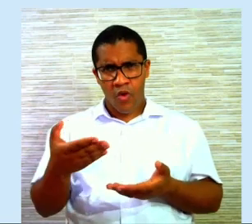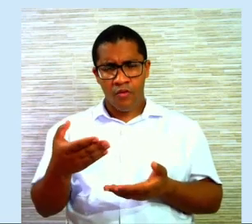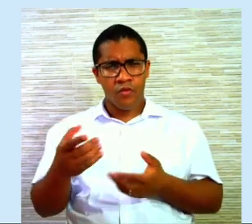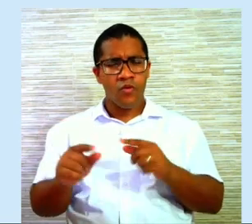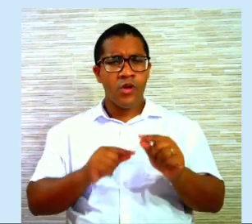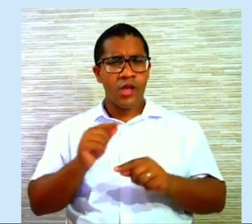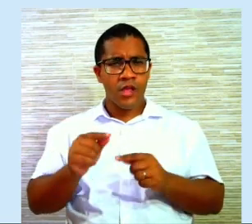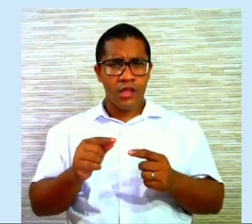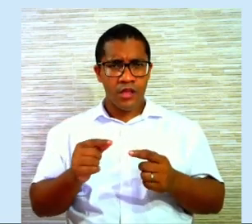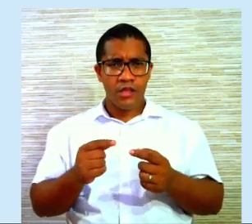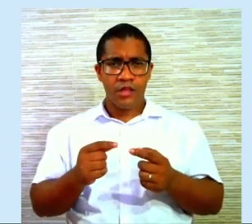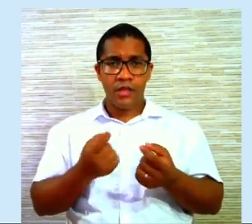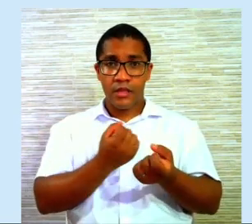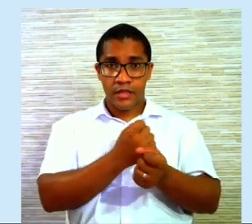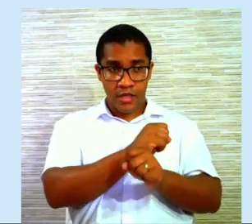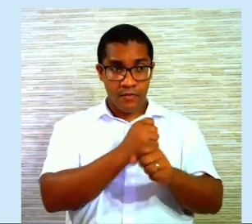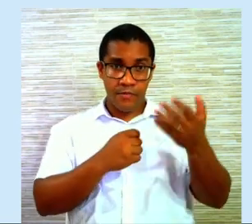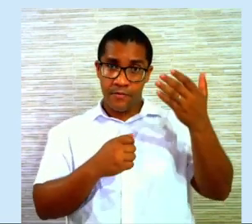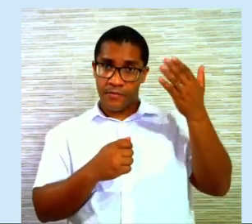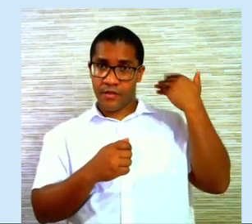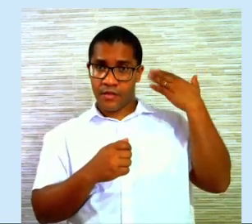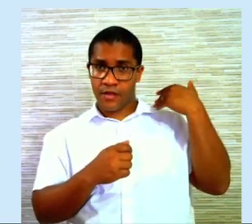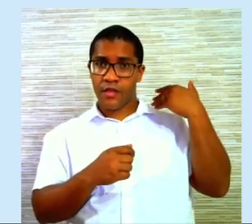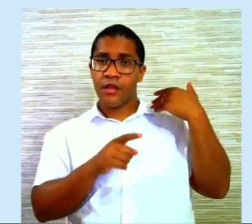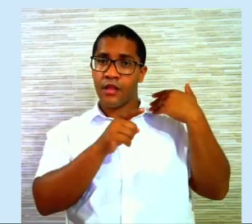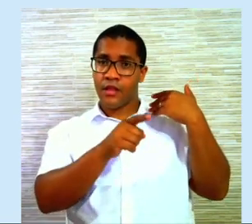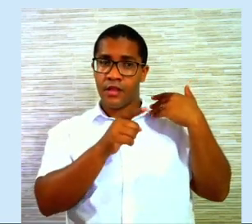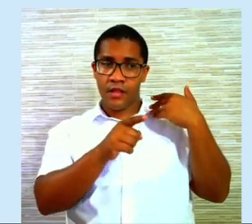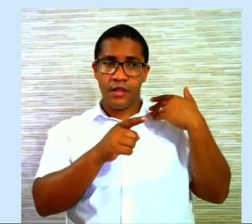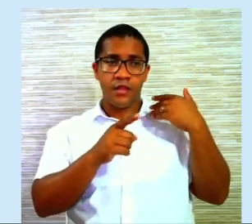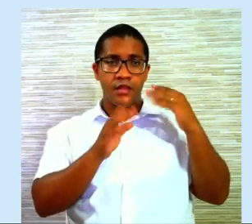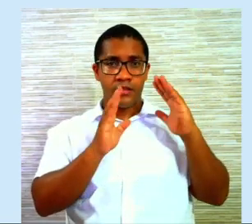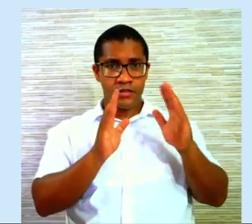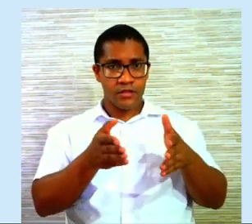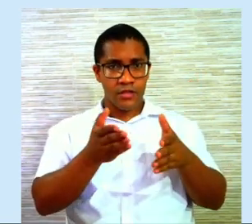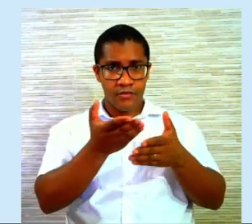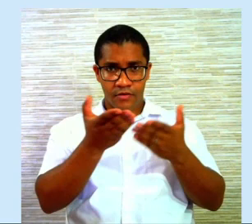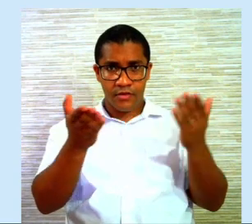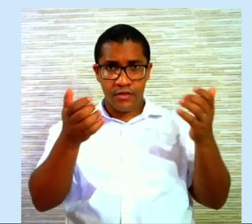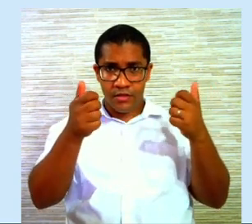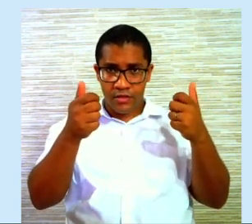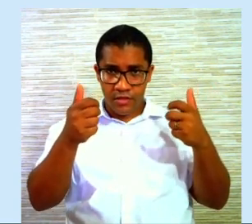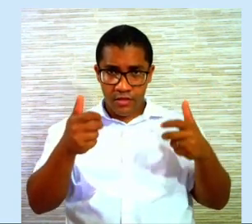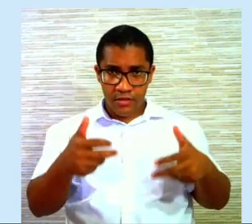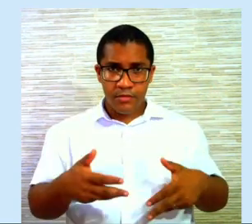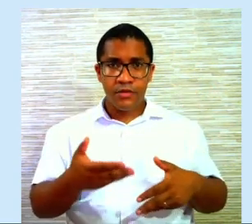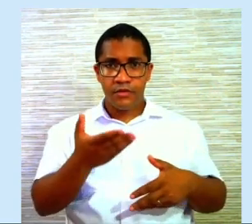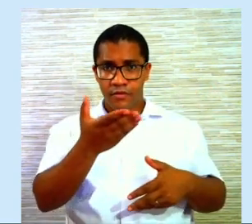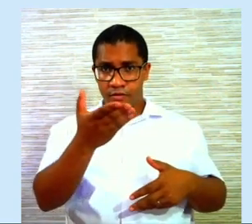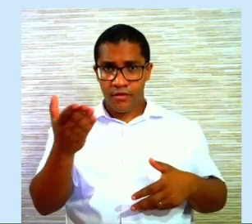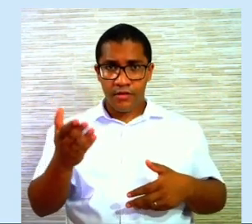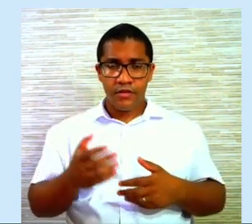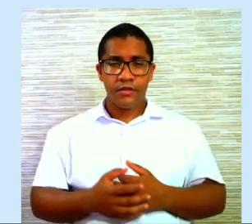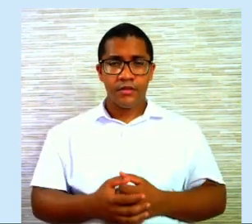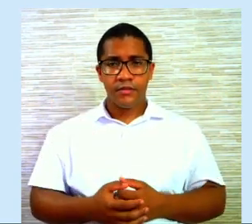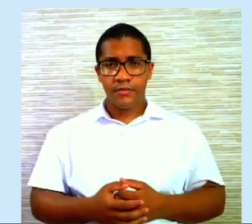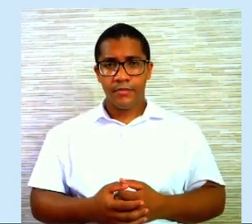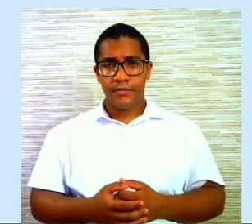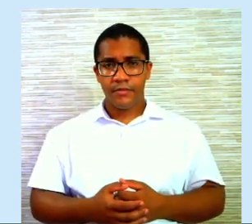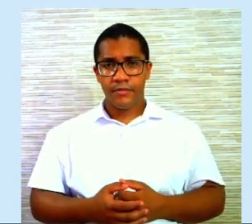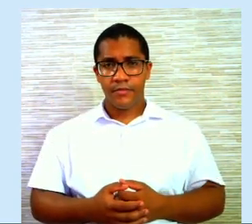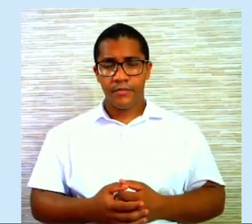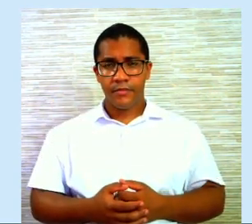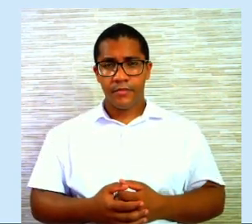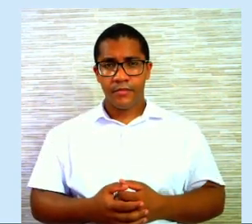contemporânea. A escravidão na antiguidade, na realidade, conforme eu falei, para você, prezado cursista, queres ou não